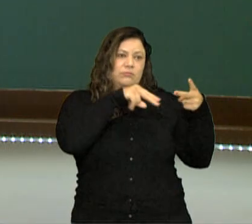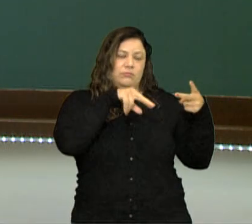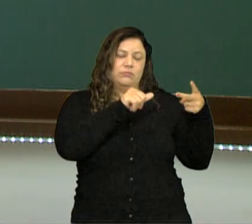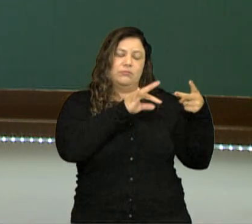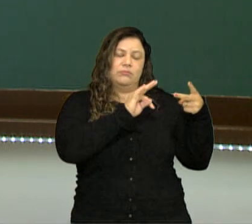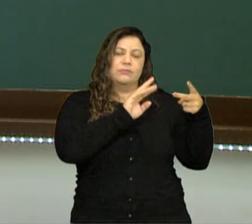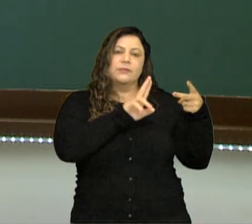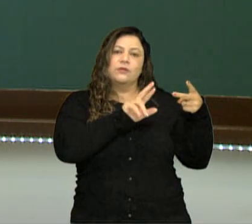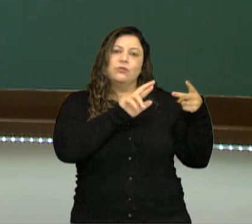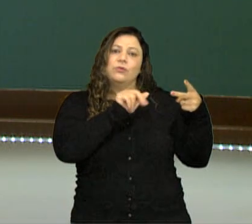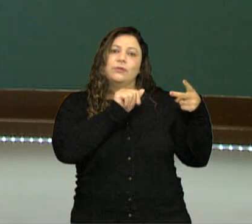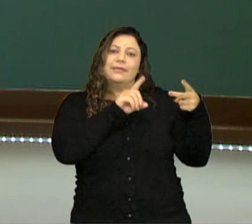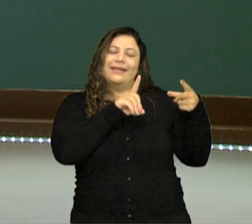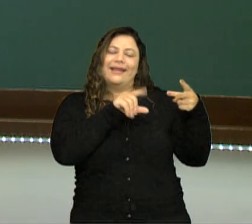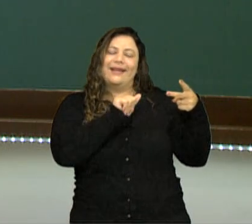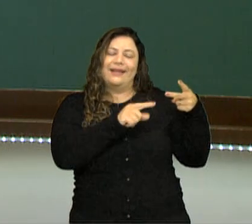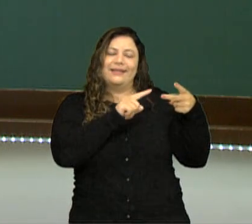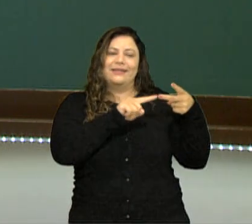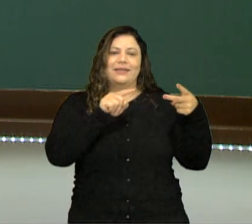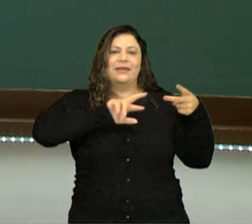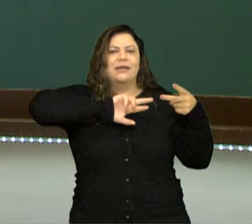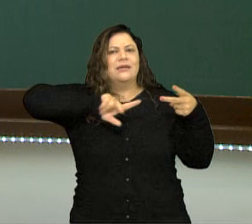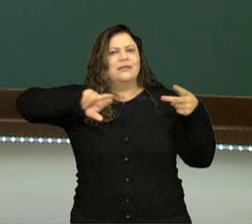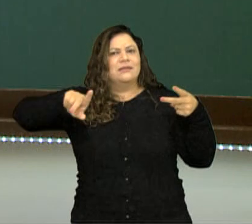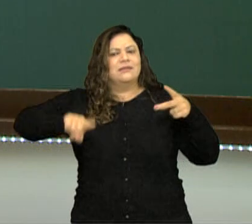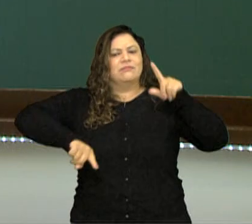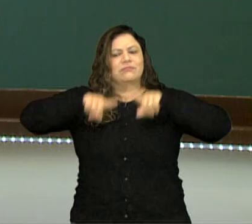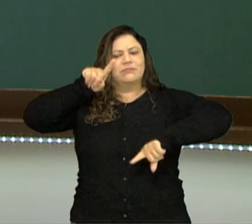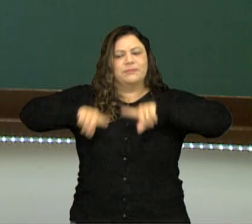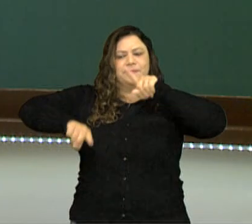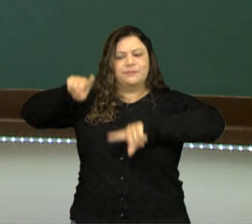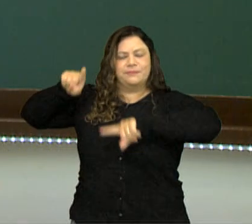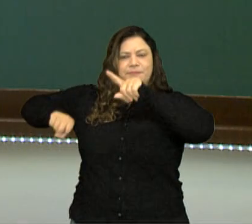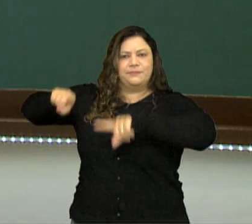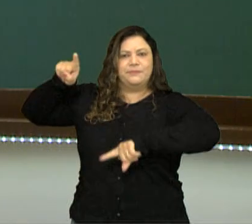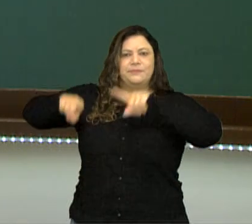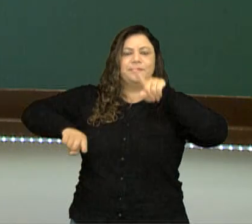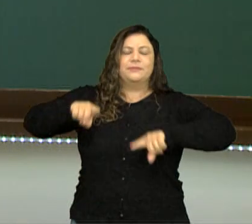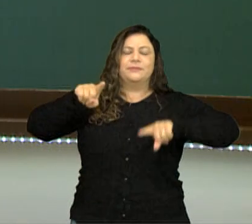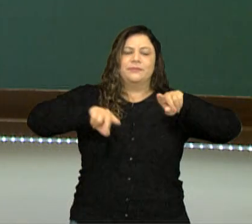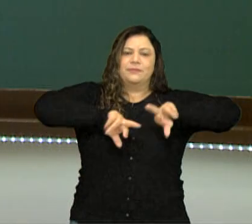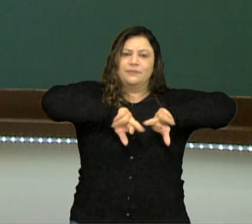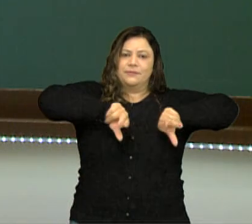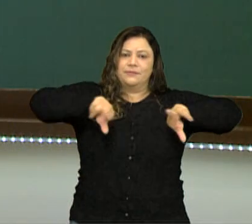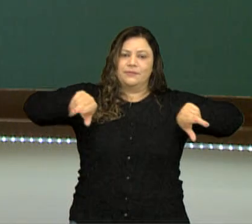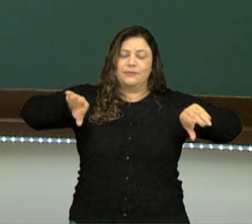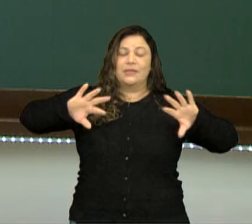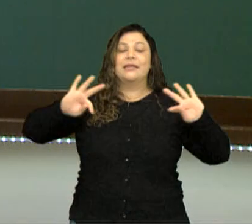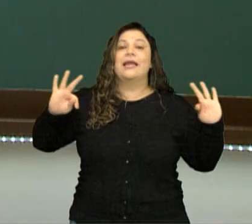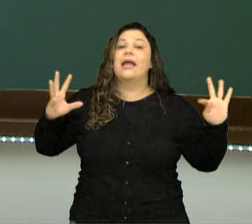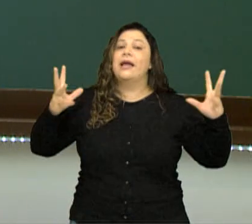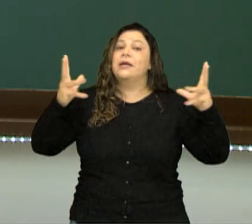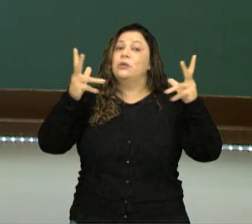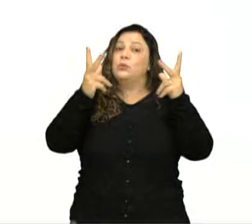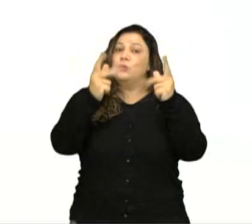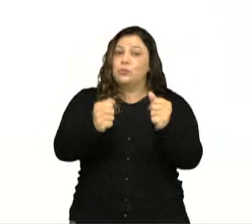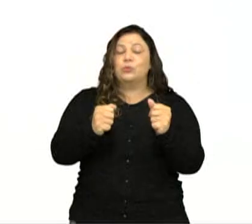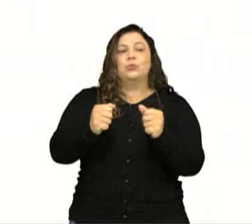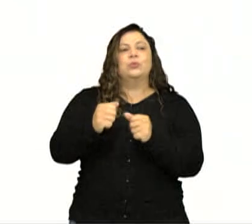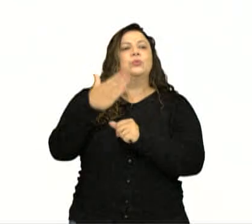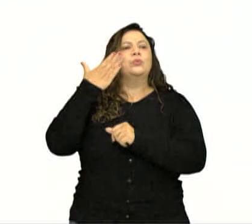ideia de a totalidade dos efeitos ou modos da atividade da natura naturante. Tudo que se segue de Deus